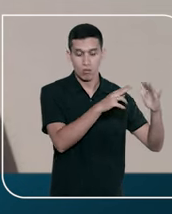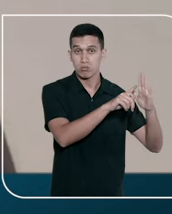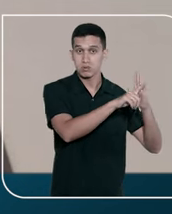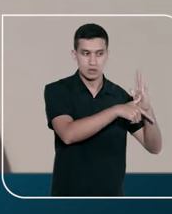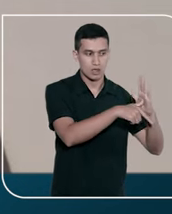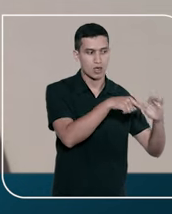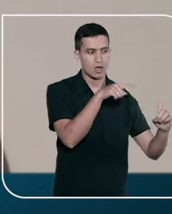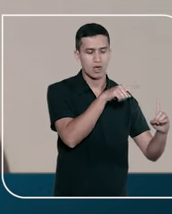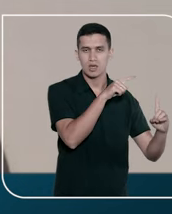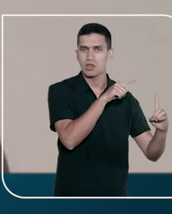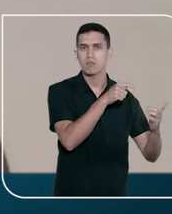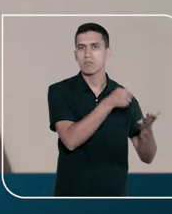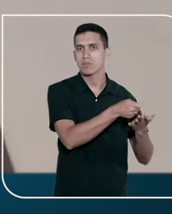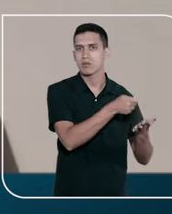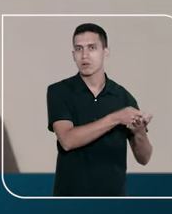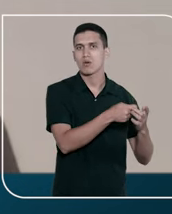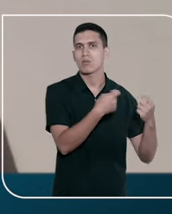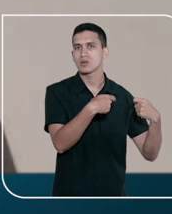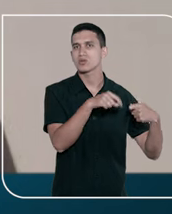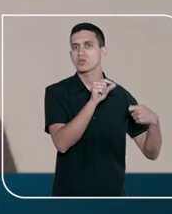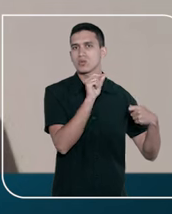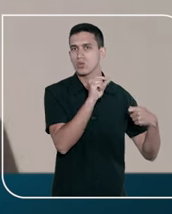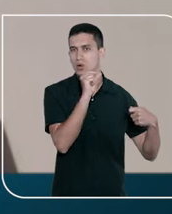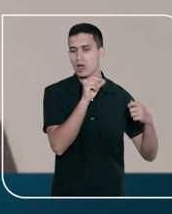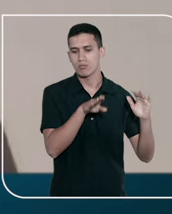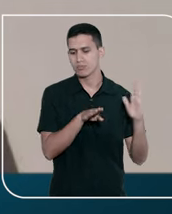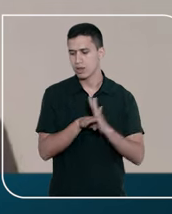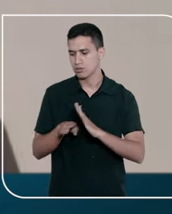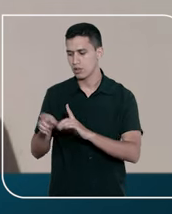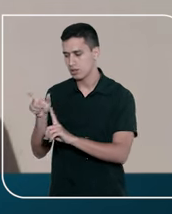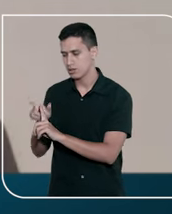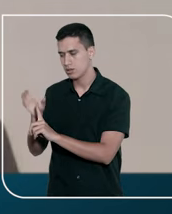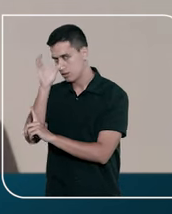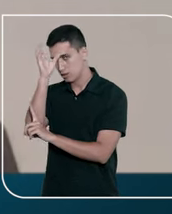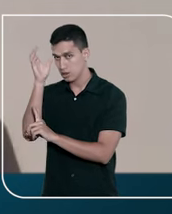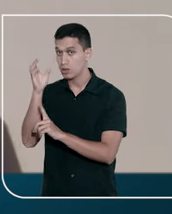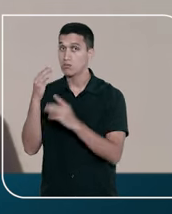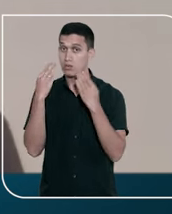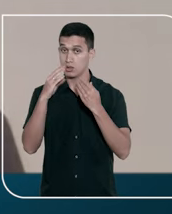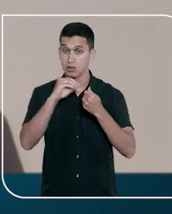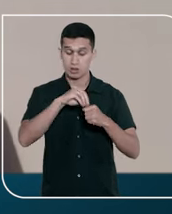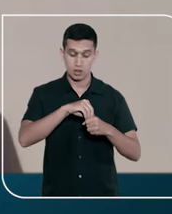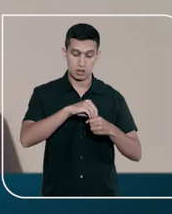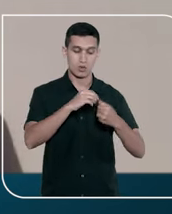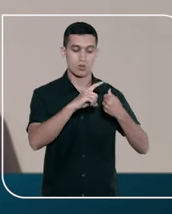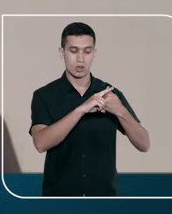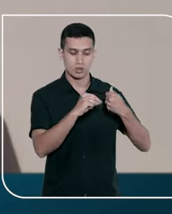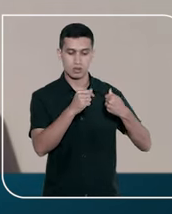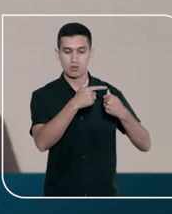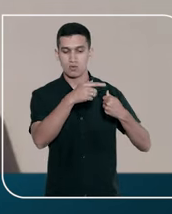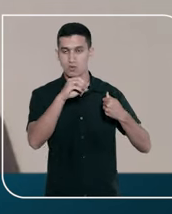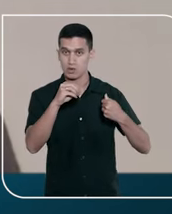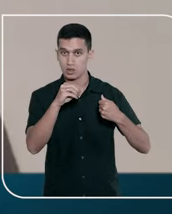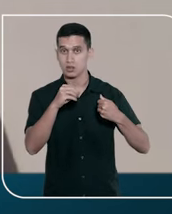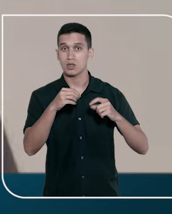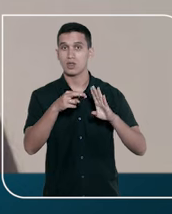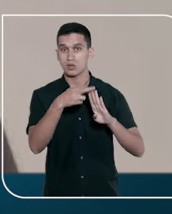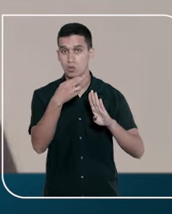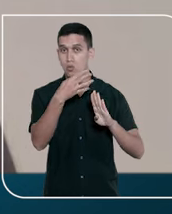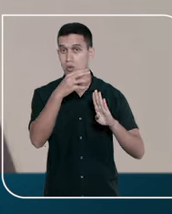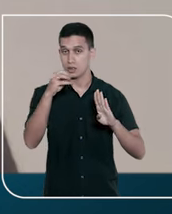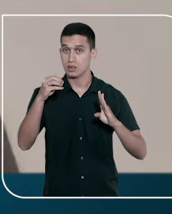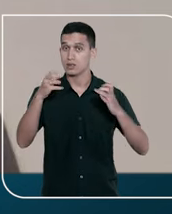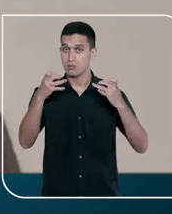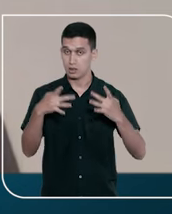cancelamento, interrupção de voo ou mesmo preterição de embarque. Está no artigo 20 e seguintes da resolução 400, dizendo que